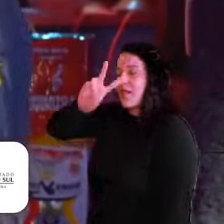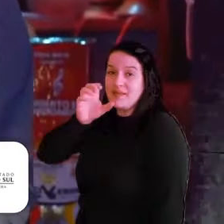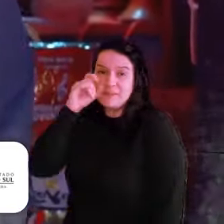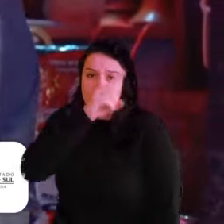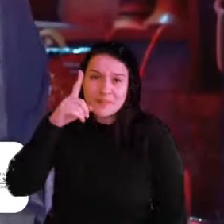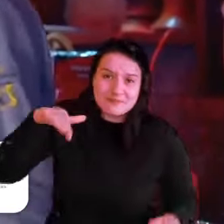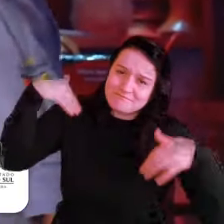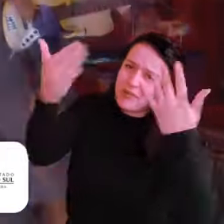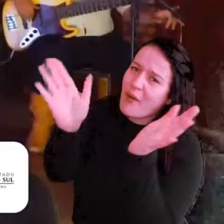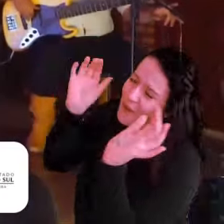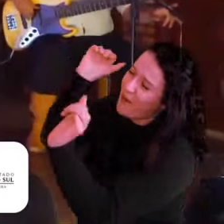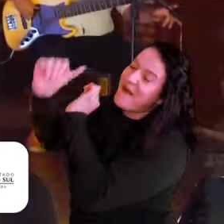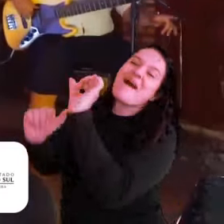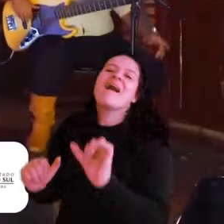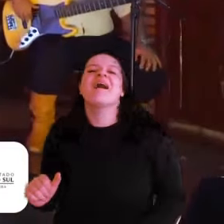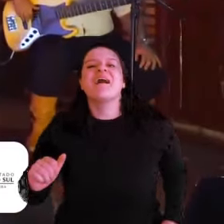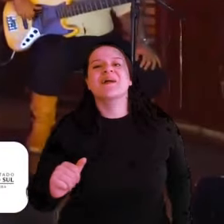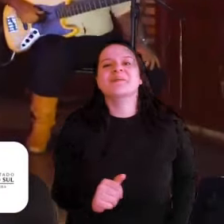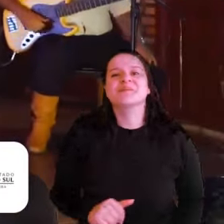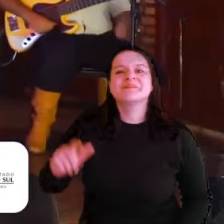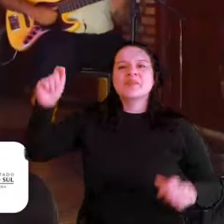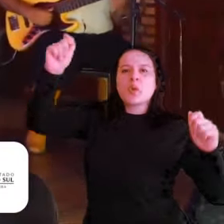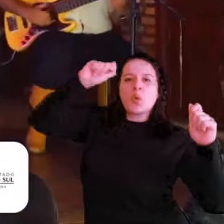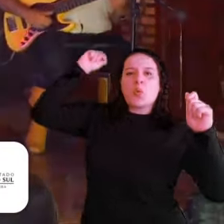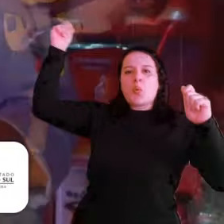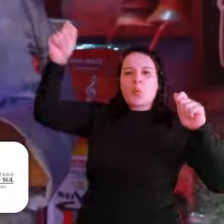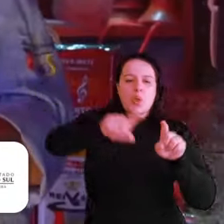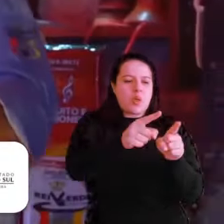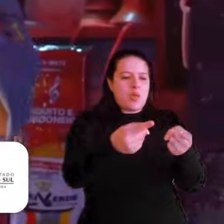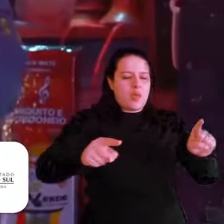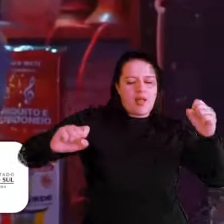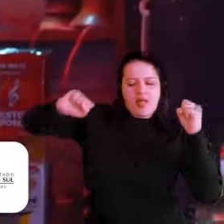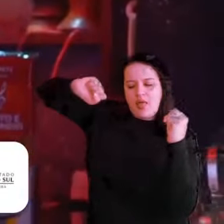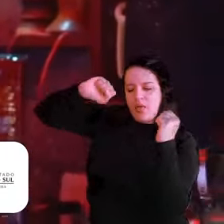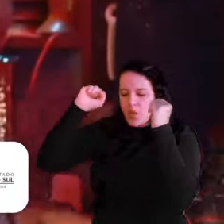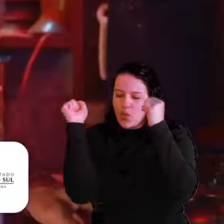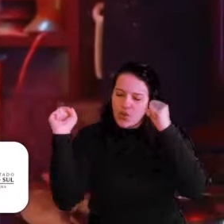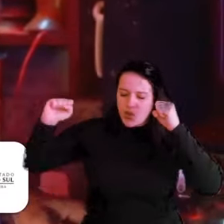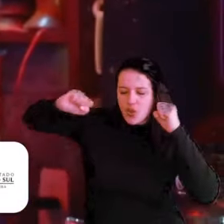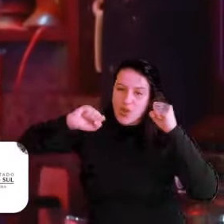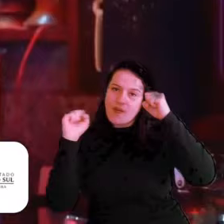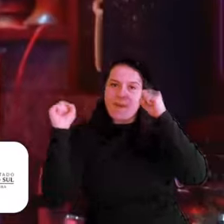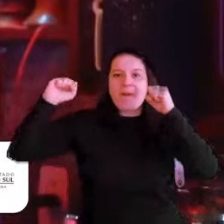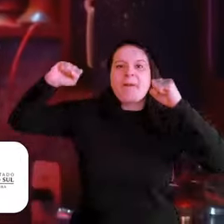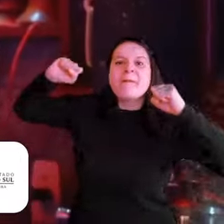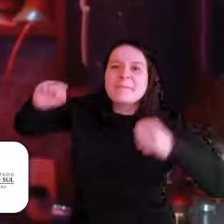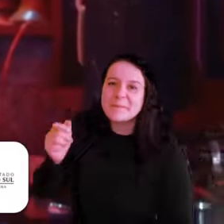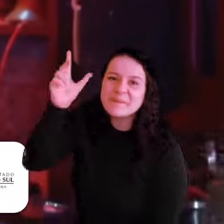memória. Mas no fim de semana, aí é outra história. E rodeio, churrasco, cordeona, carreteiro e